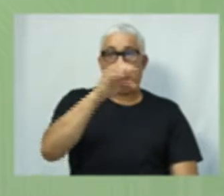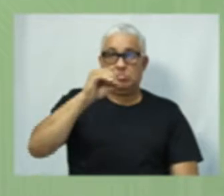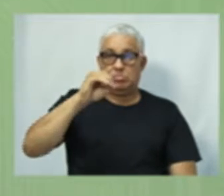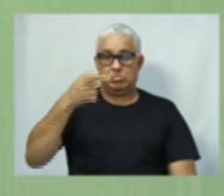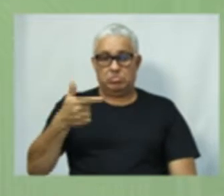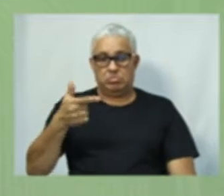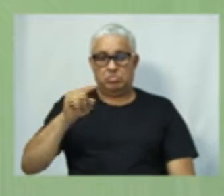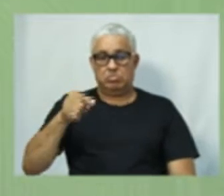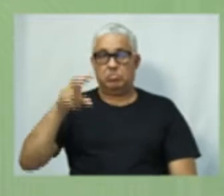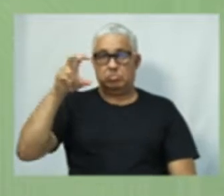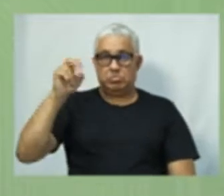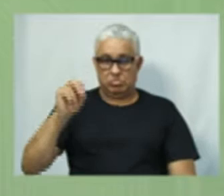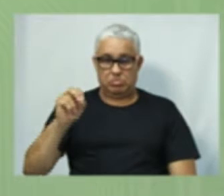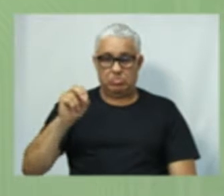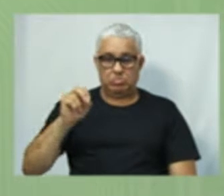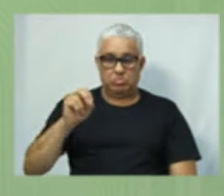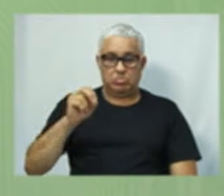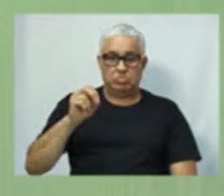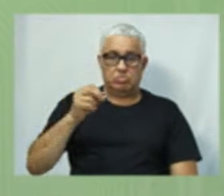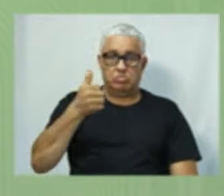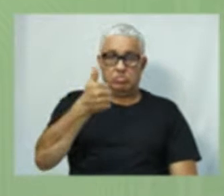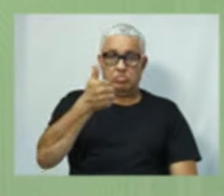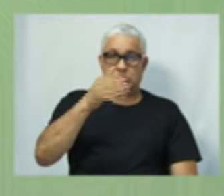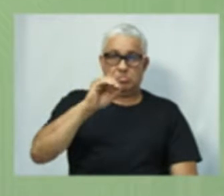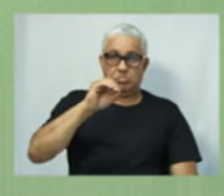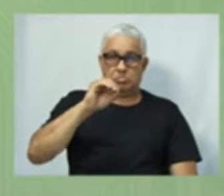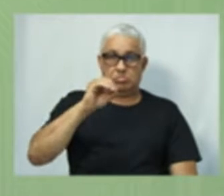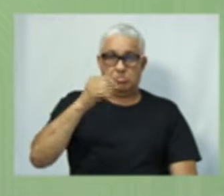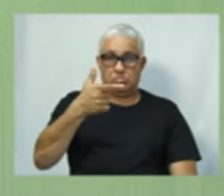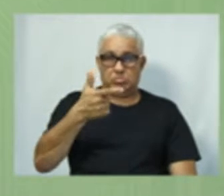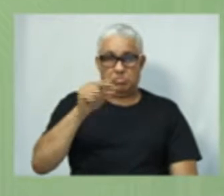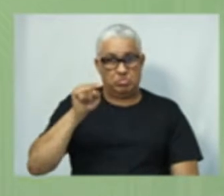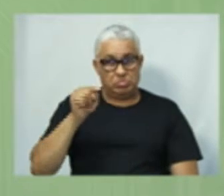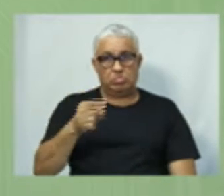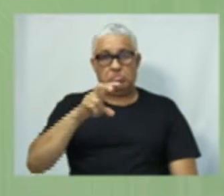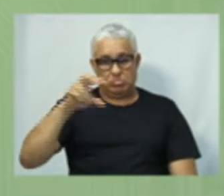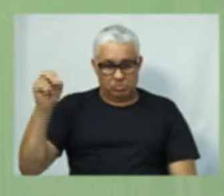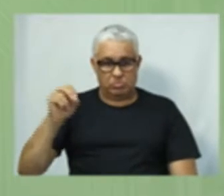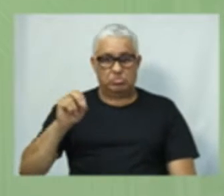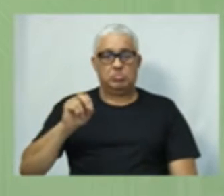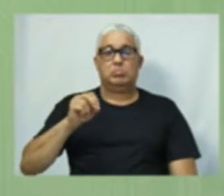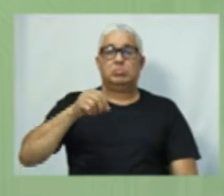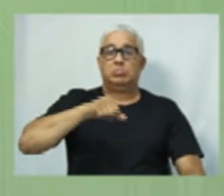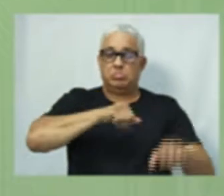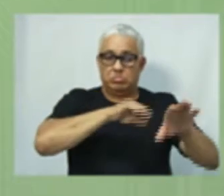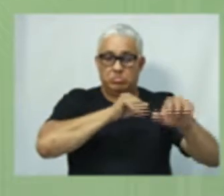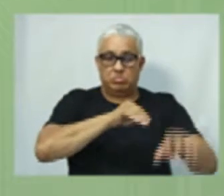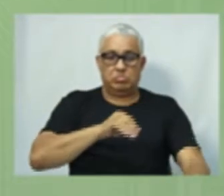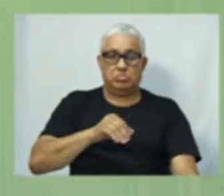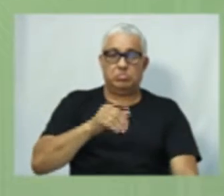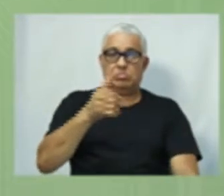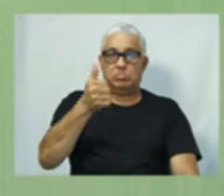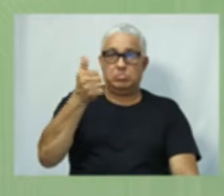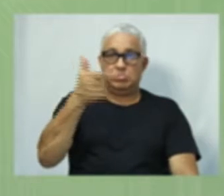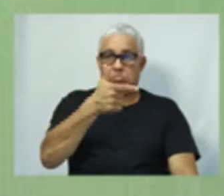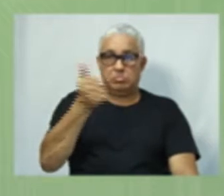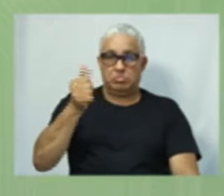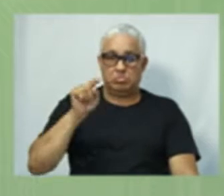121.500. O que nós fazemos com esses valores? Fazemos a soma